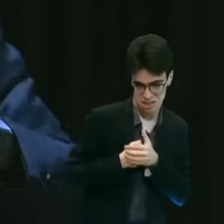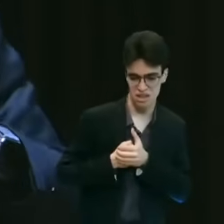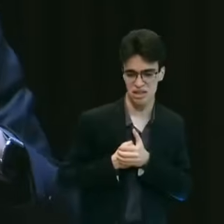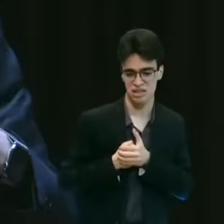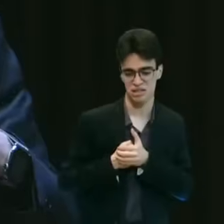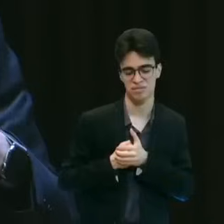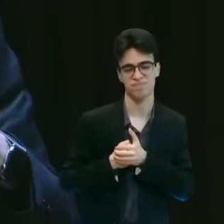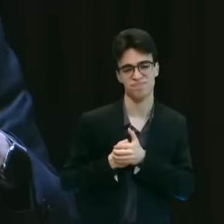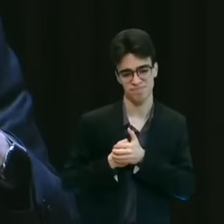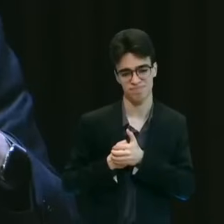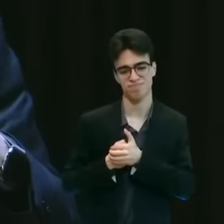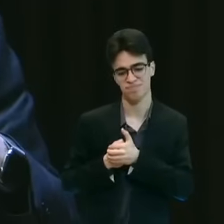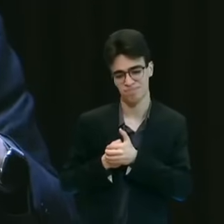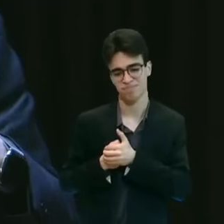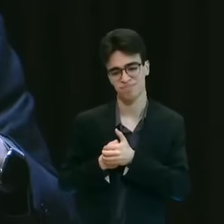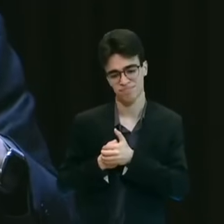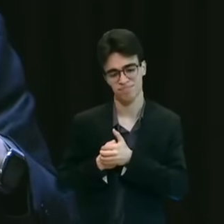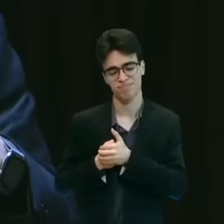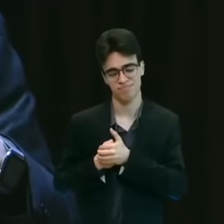do coração,